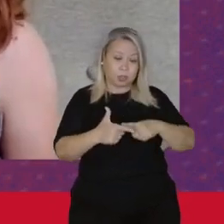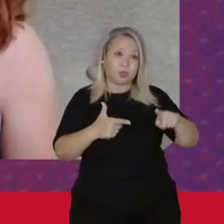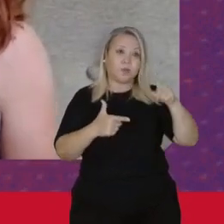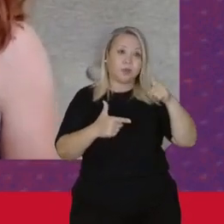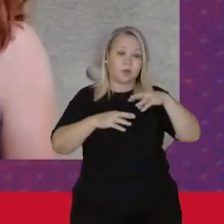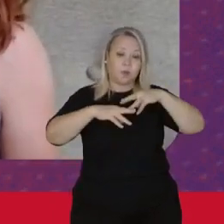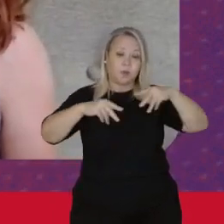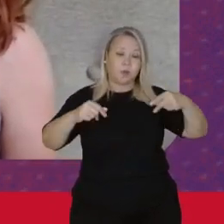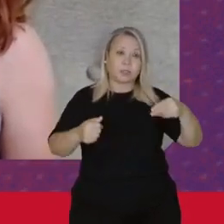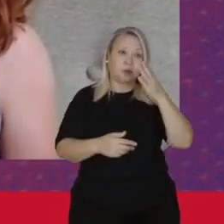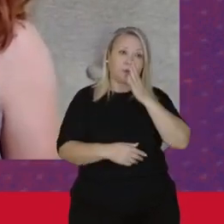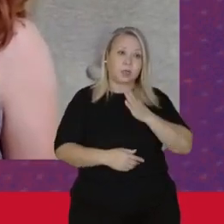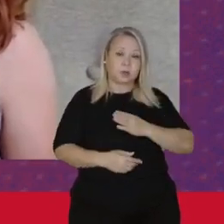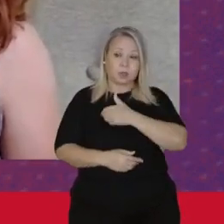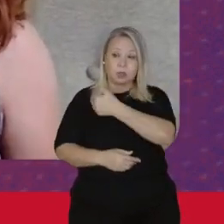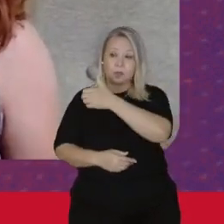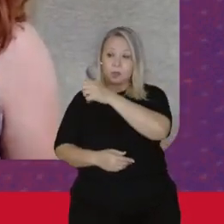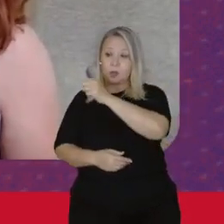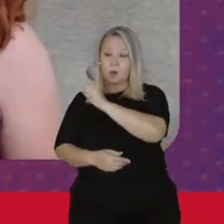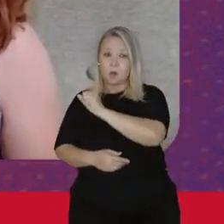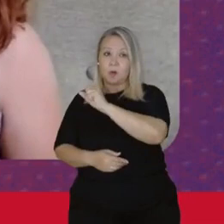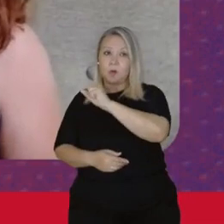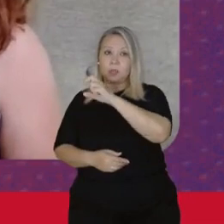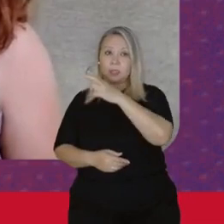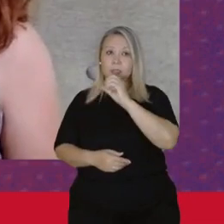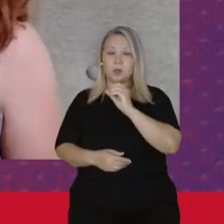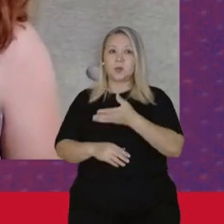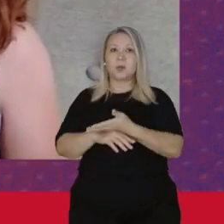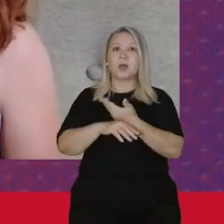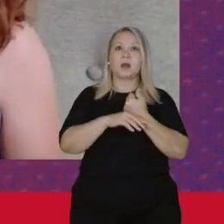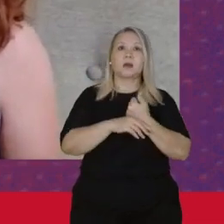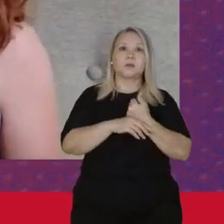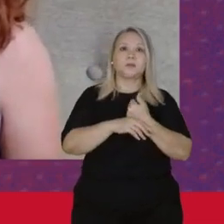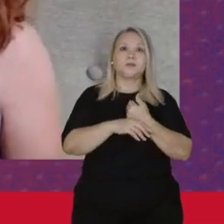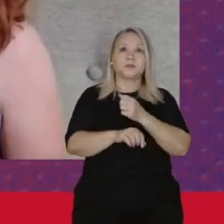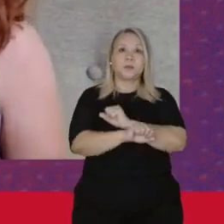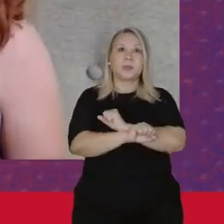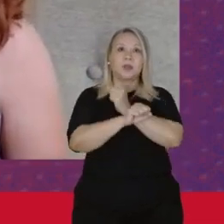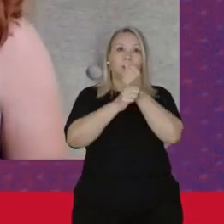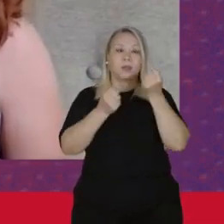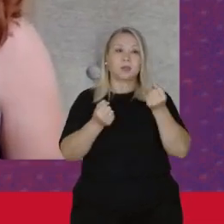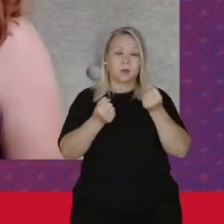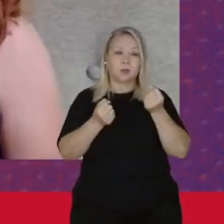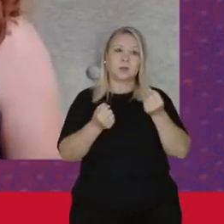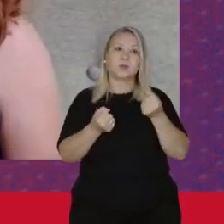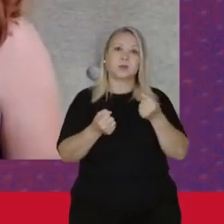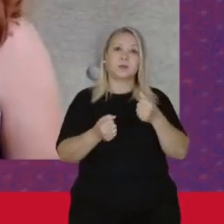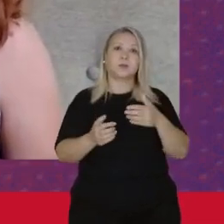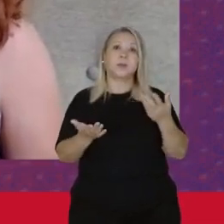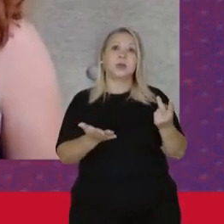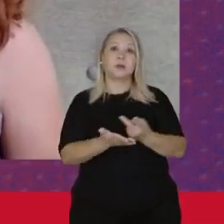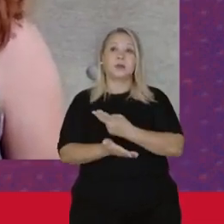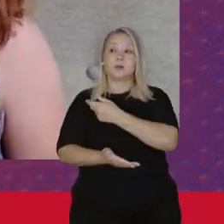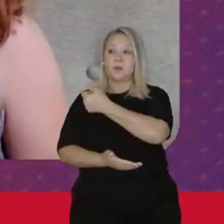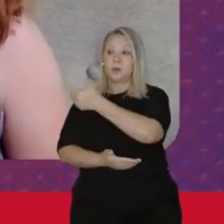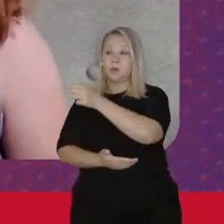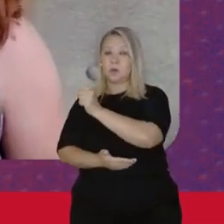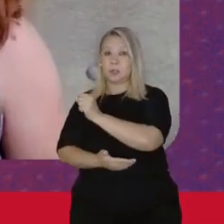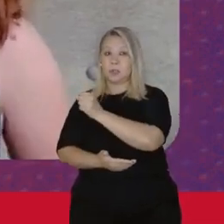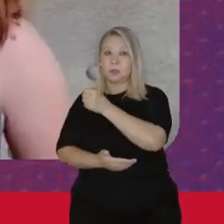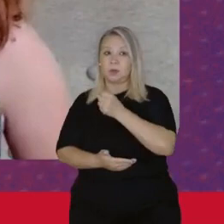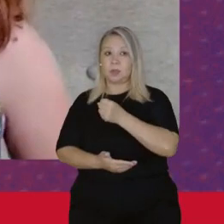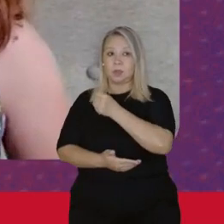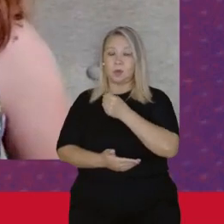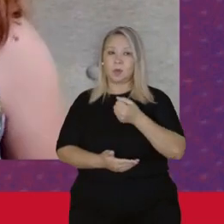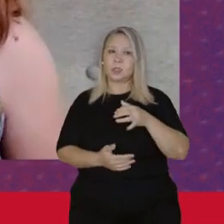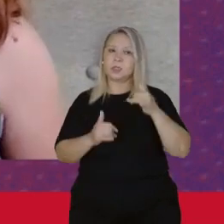de 1850, portanto, ela é anterior à abolição da escravidão, que aconteceu em 1888. Esse é um